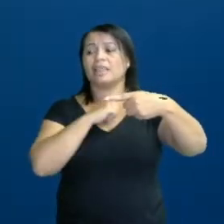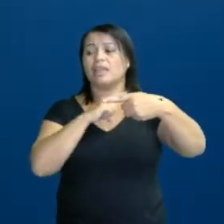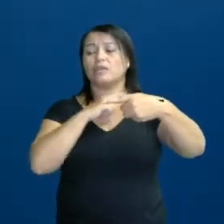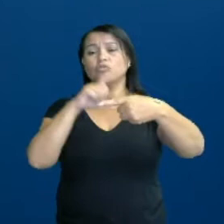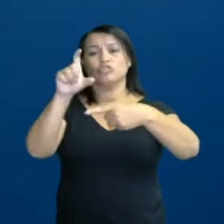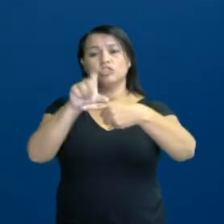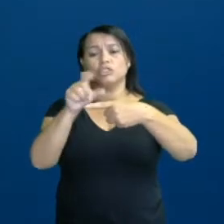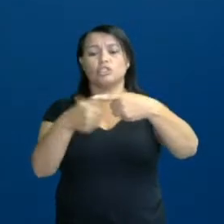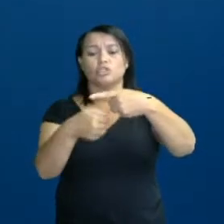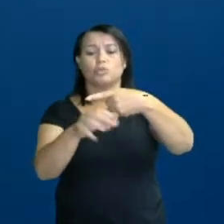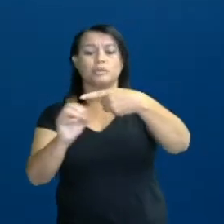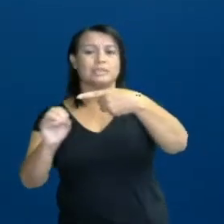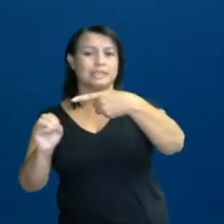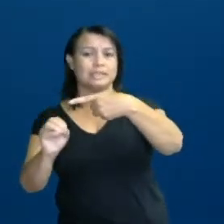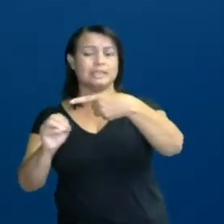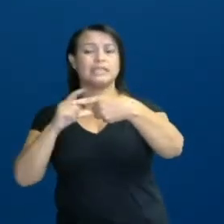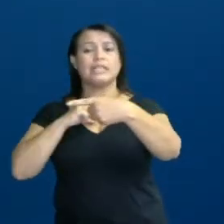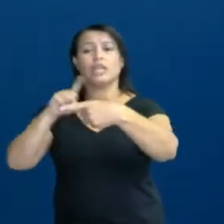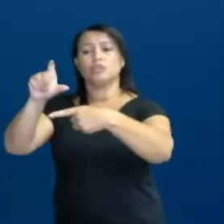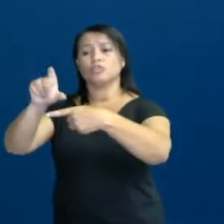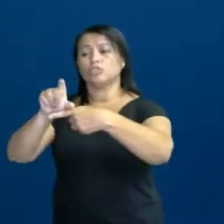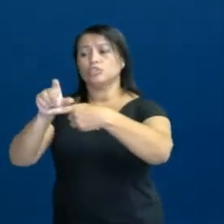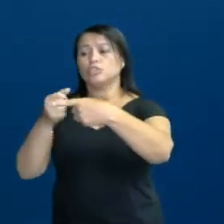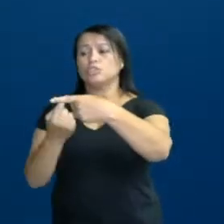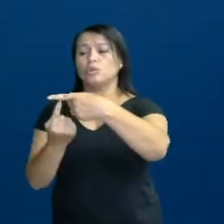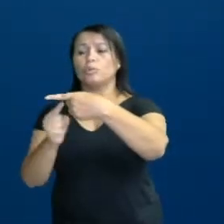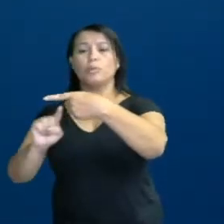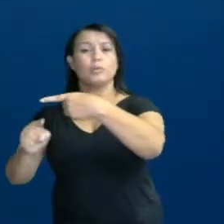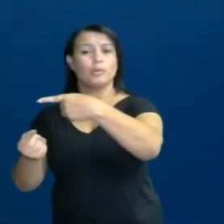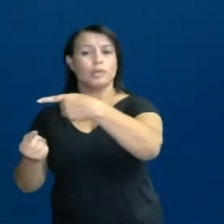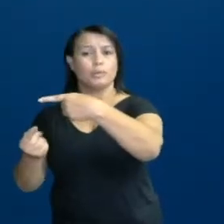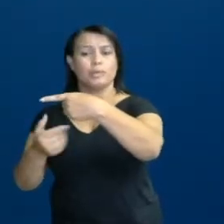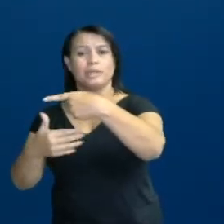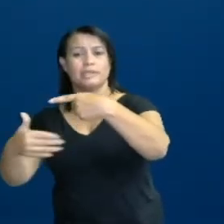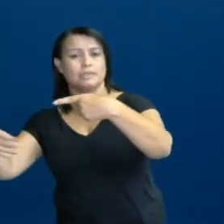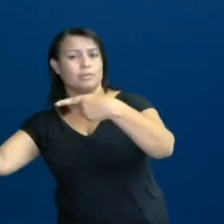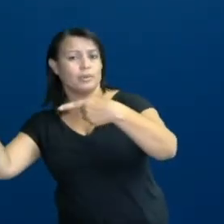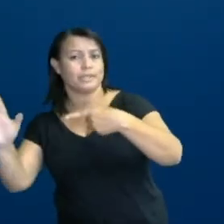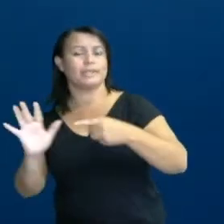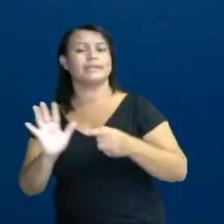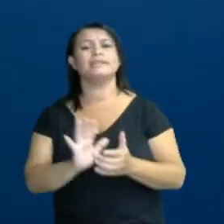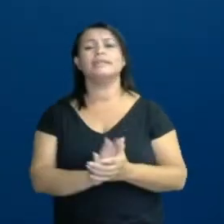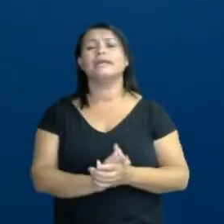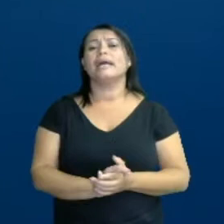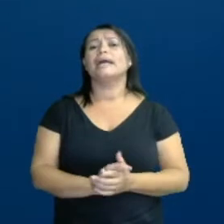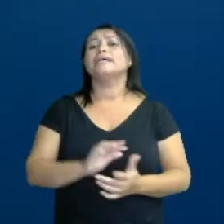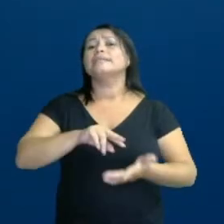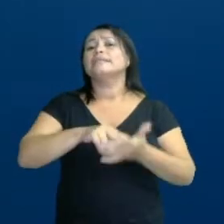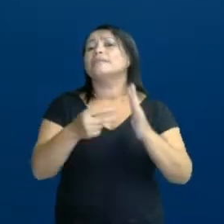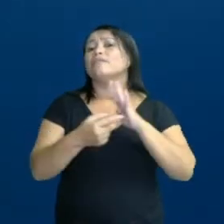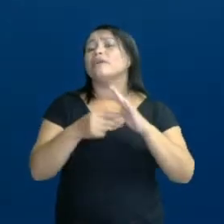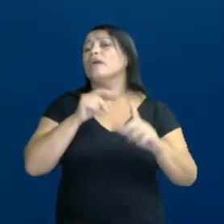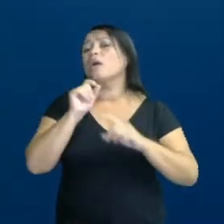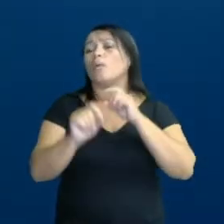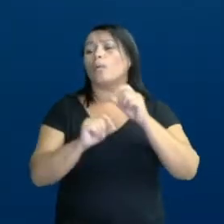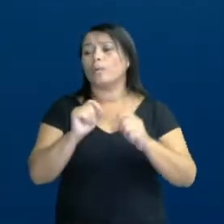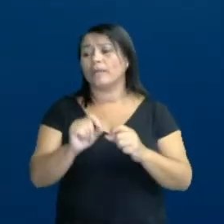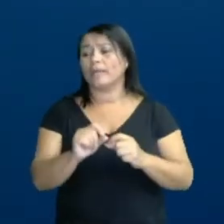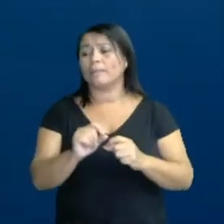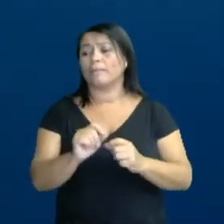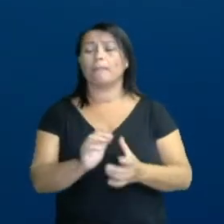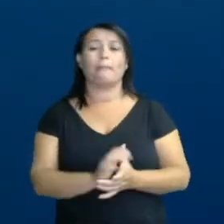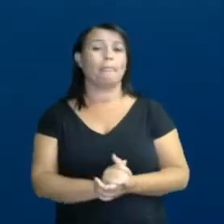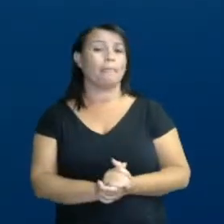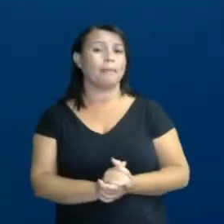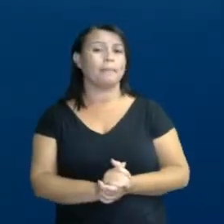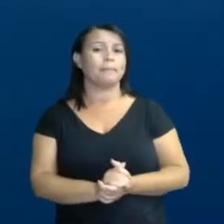tenho x sobre 100, tenho x sobre 1000 e assim por diante. Isso quer dizer o que a vocês? Quer dizer o